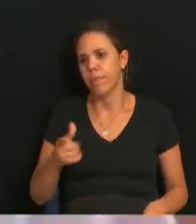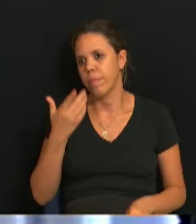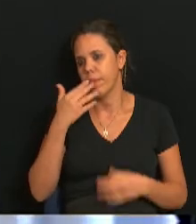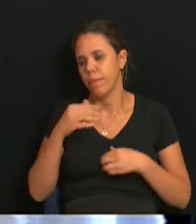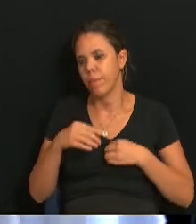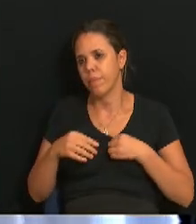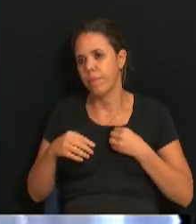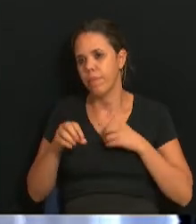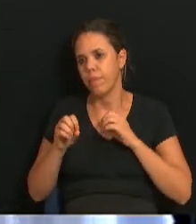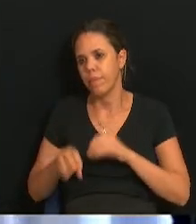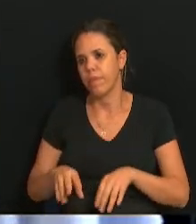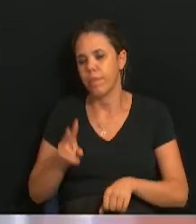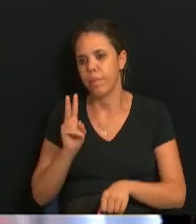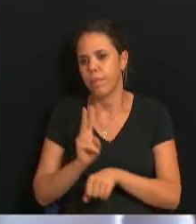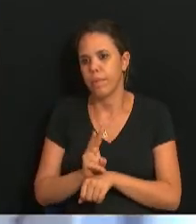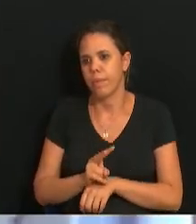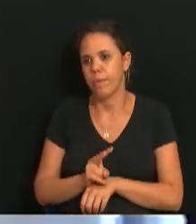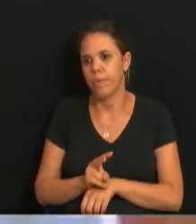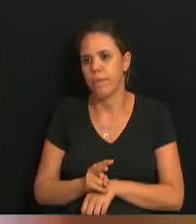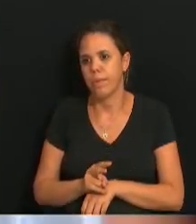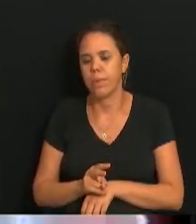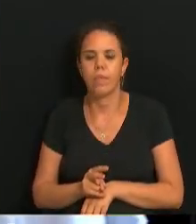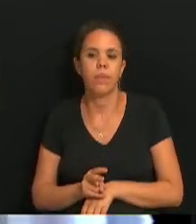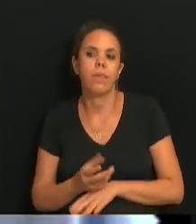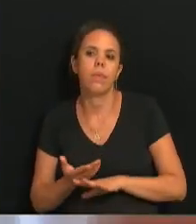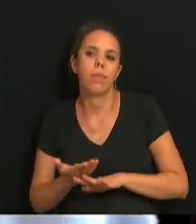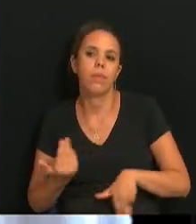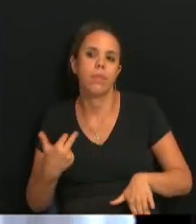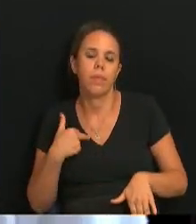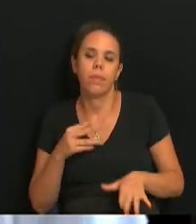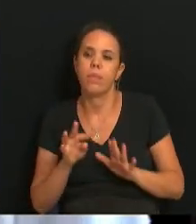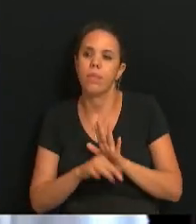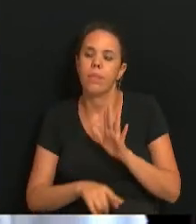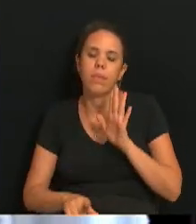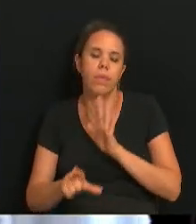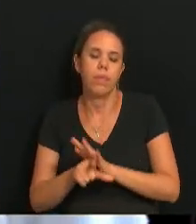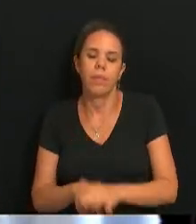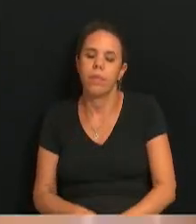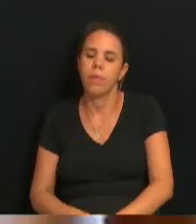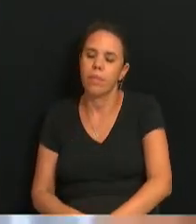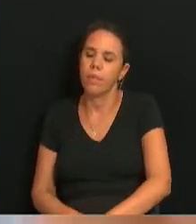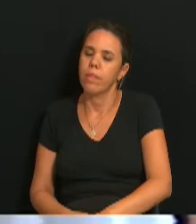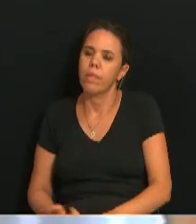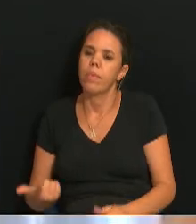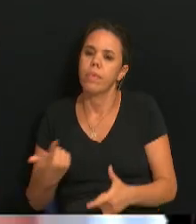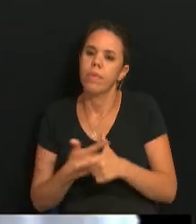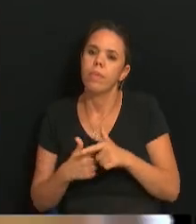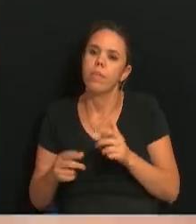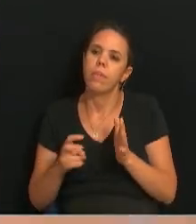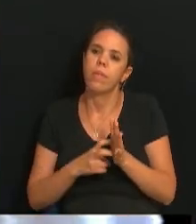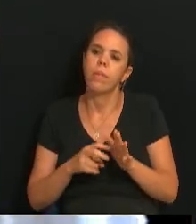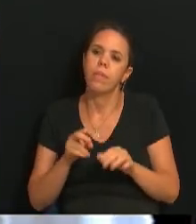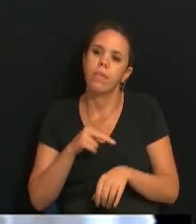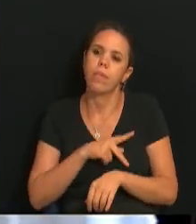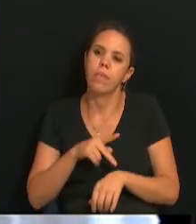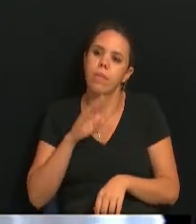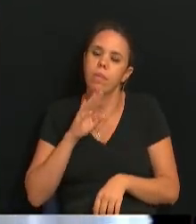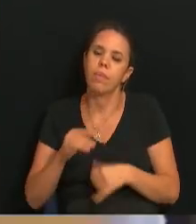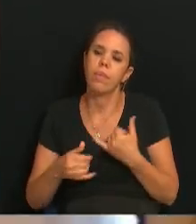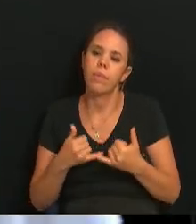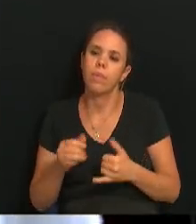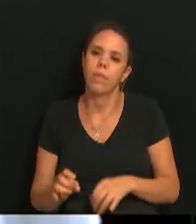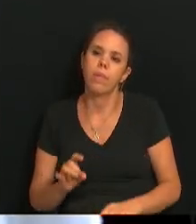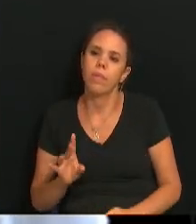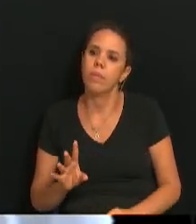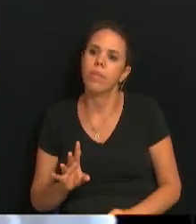dizendo que o cuidar e o educar, que são indissociáveis, no texto da lei, não, ele divide. Então, de manhã é pedagógico, à tarde é só brincar,